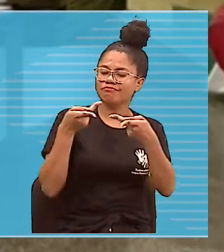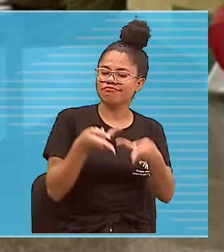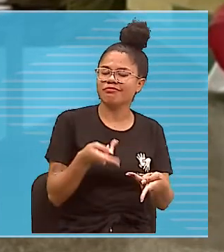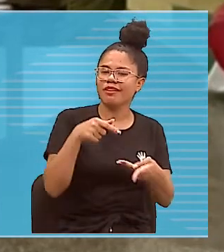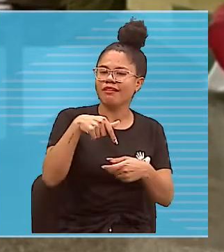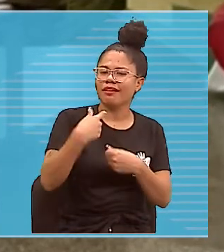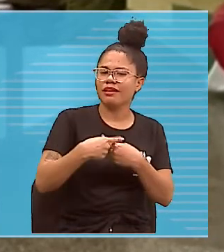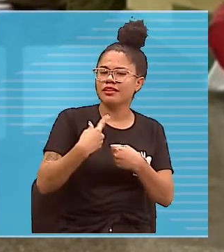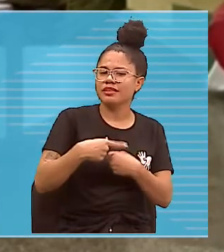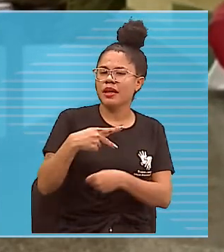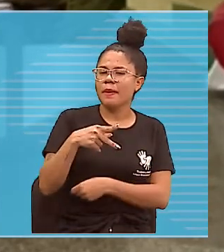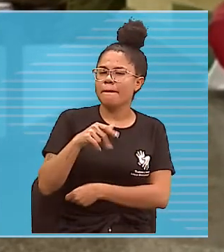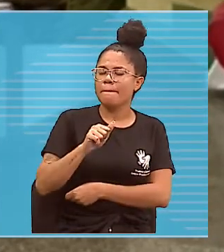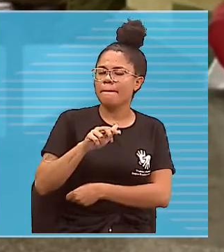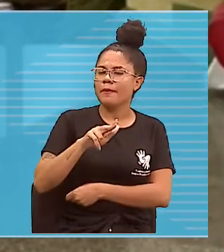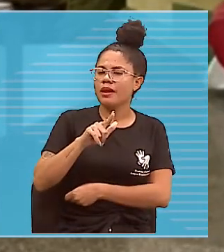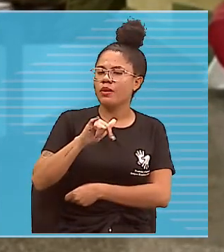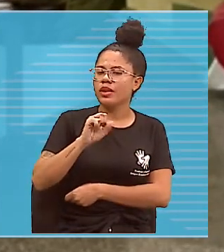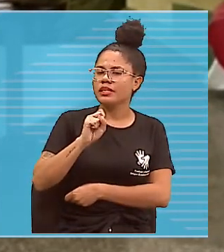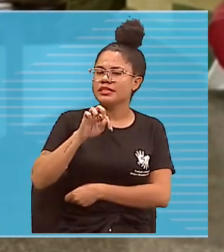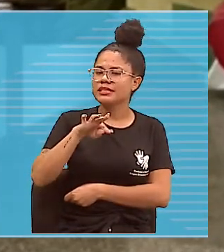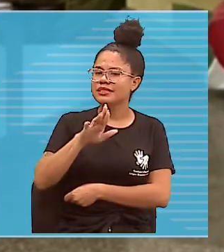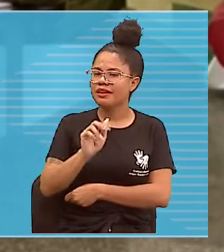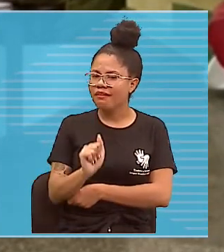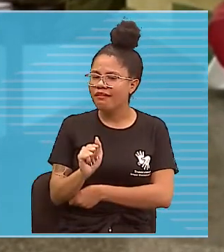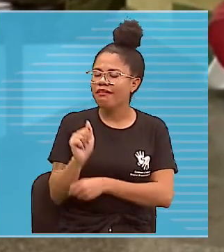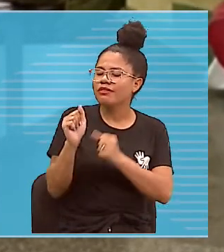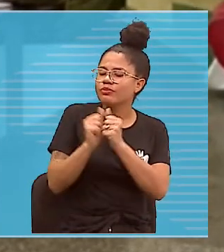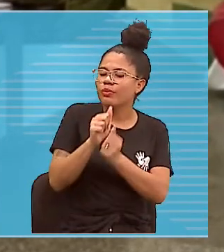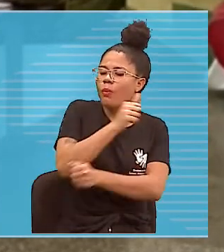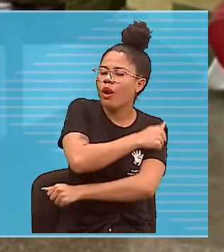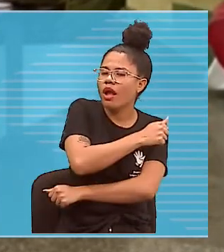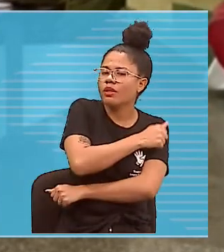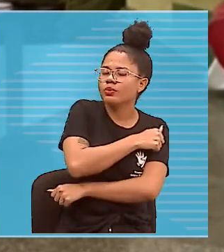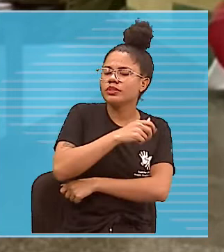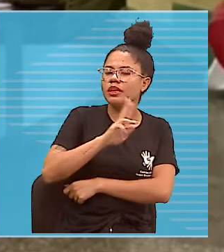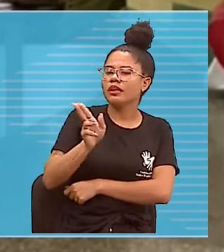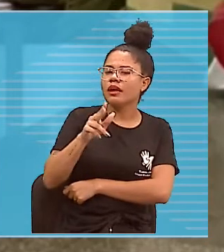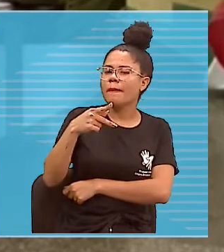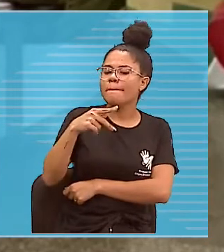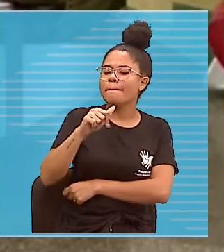conte um pouquinho da sua história e dê um recadinho para os nossos alunos.